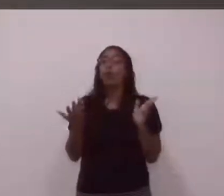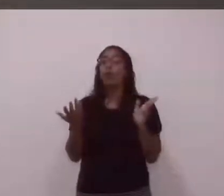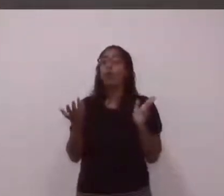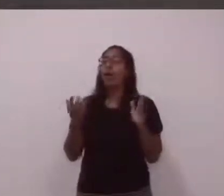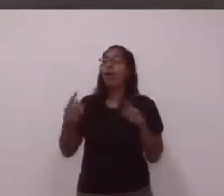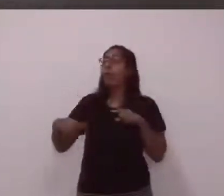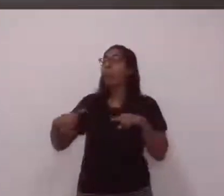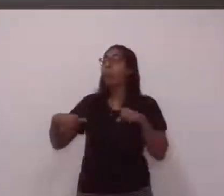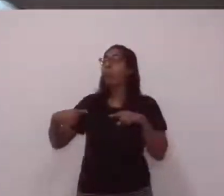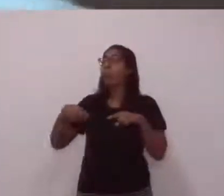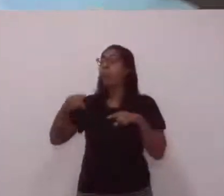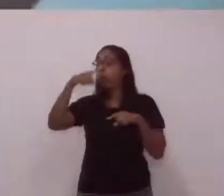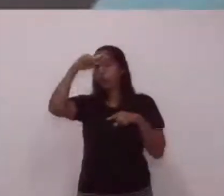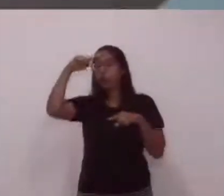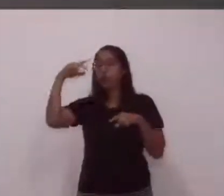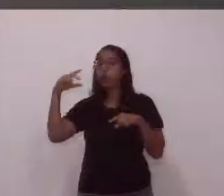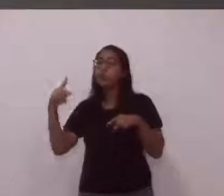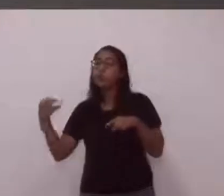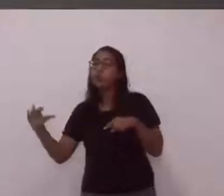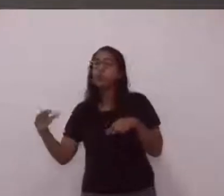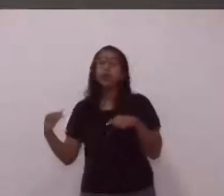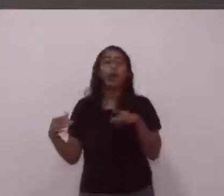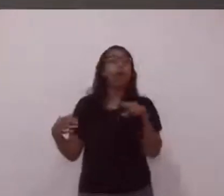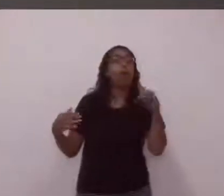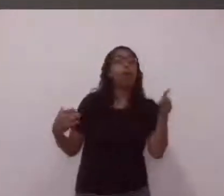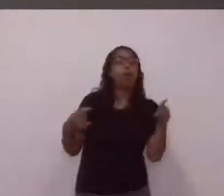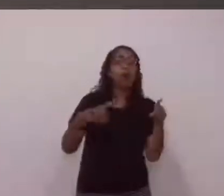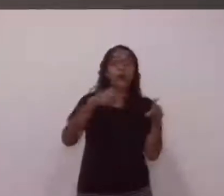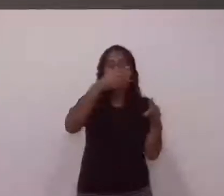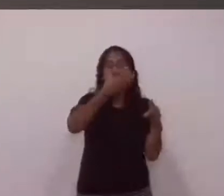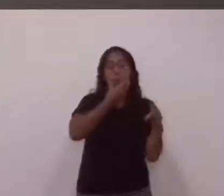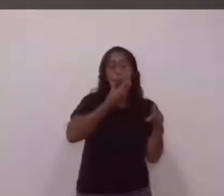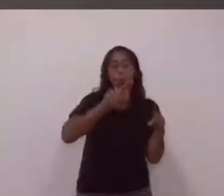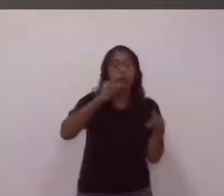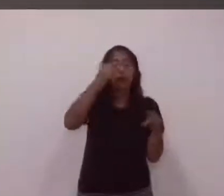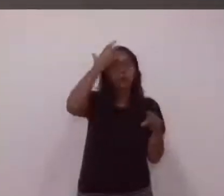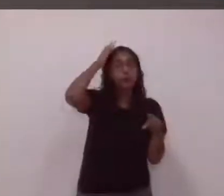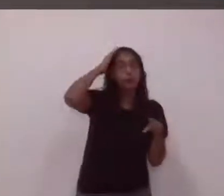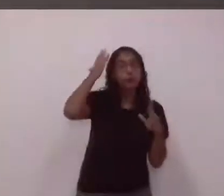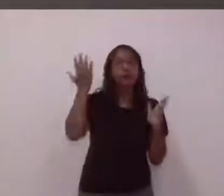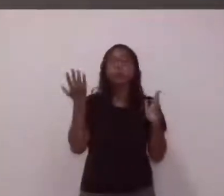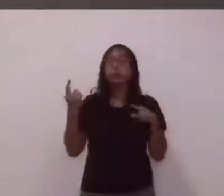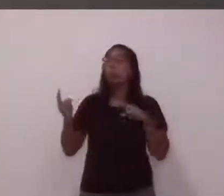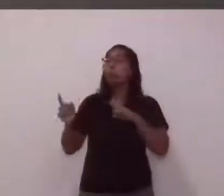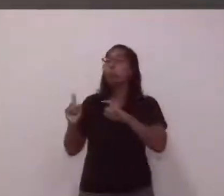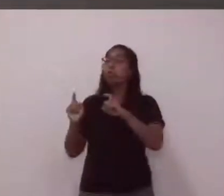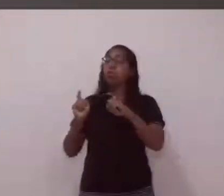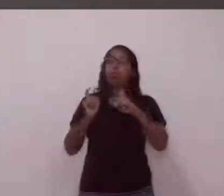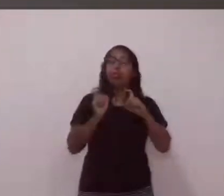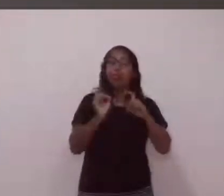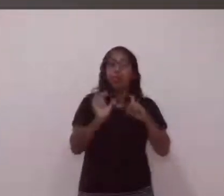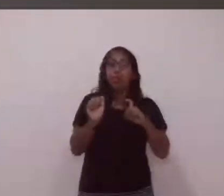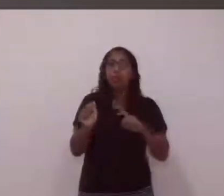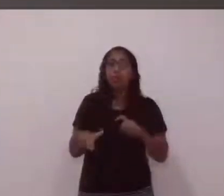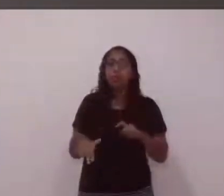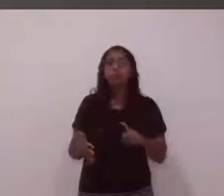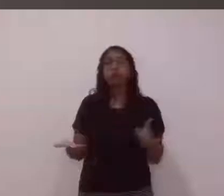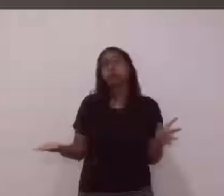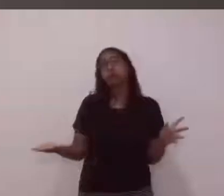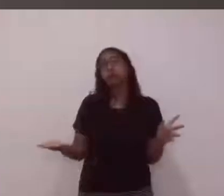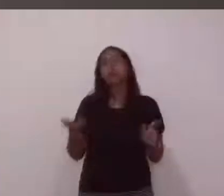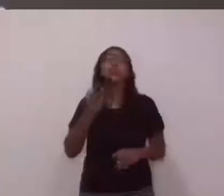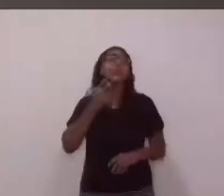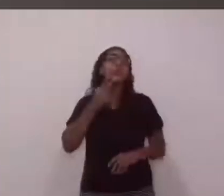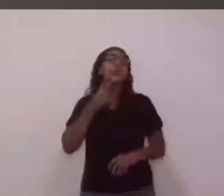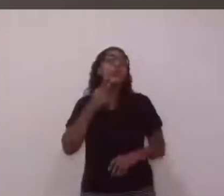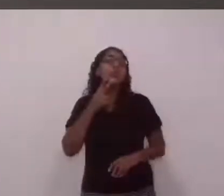PC semana que vem eu discuto Edson PC e Jaime Cruz desculpa vinheta maior que o